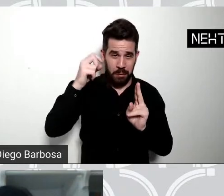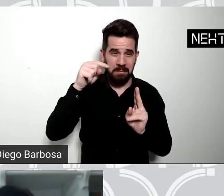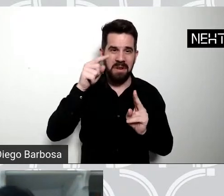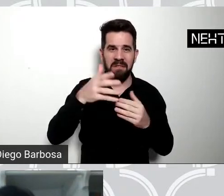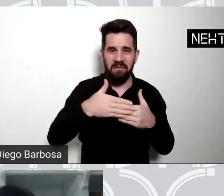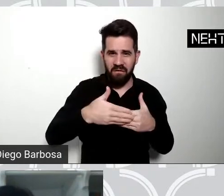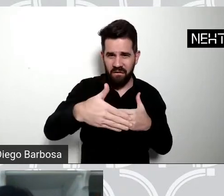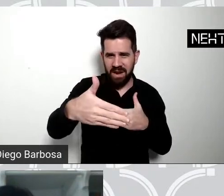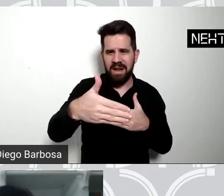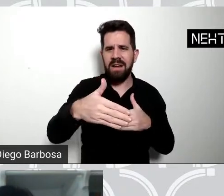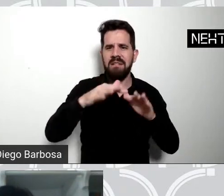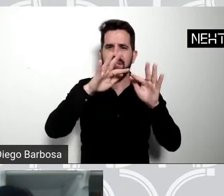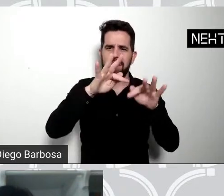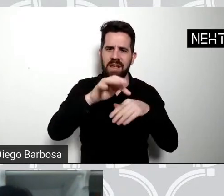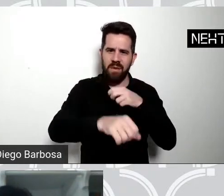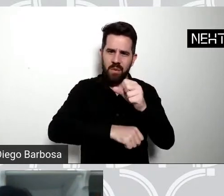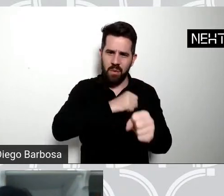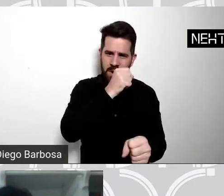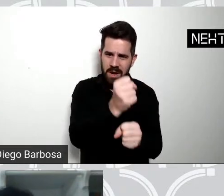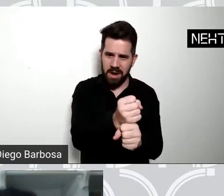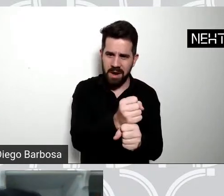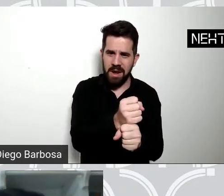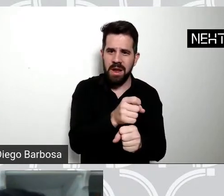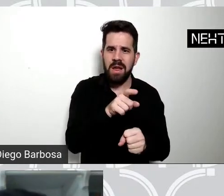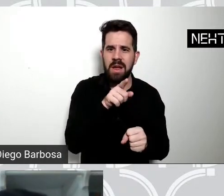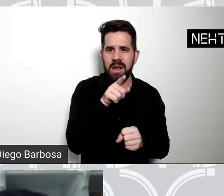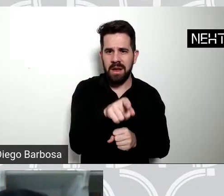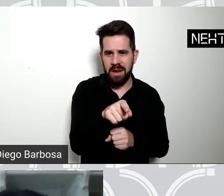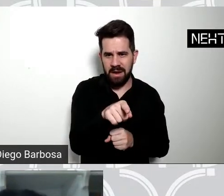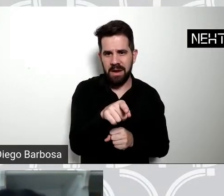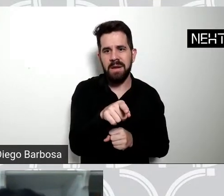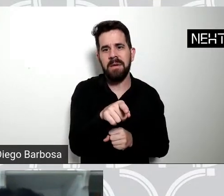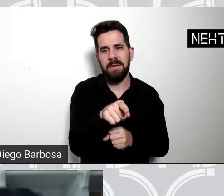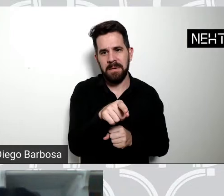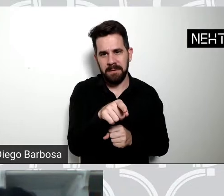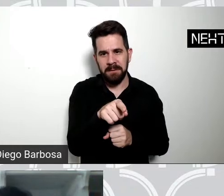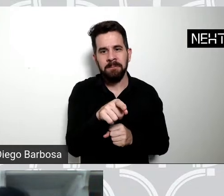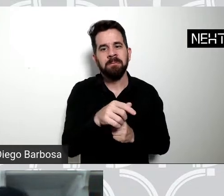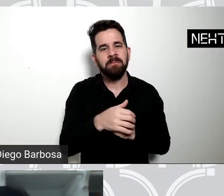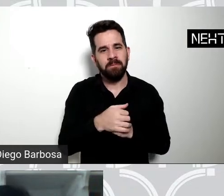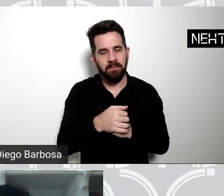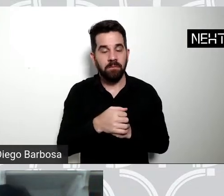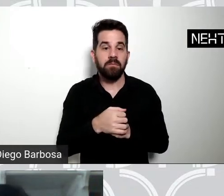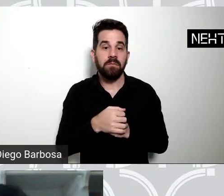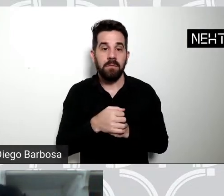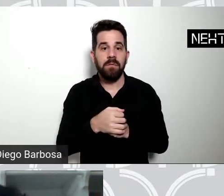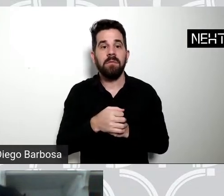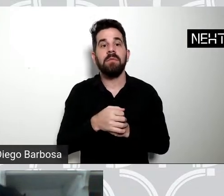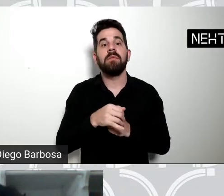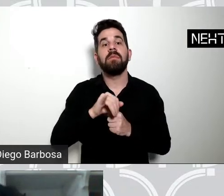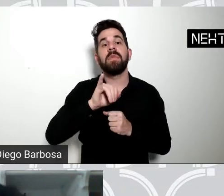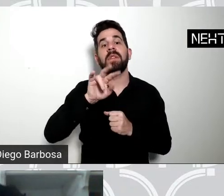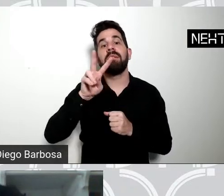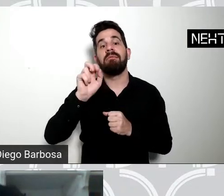ou no comecinho do próximo, só falta imprimir. Não é? O Ivan Jablonka, então, dizia